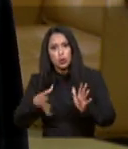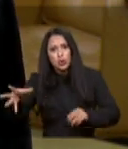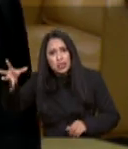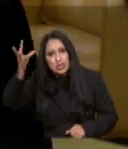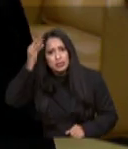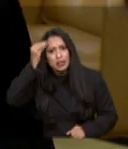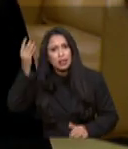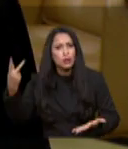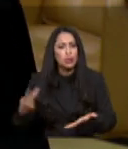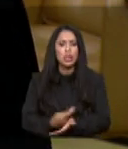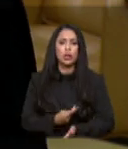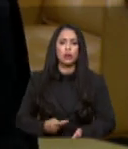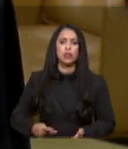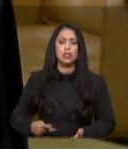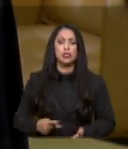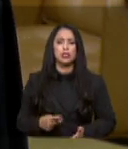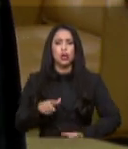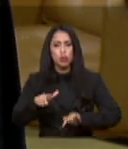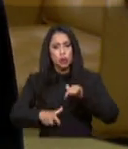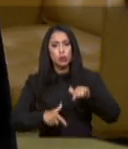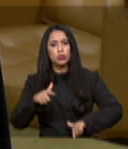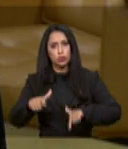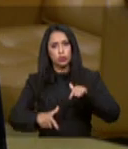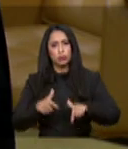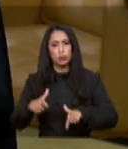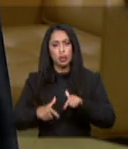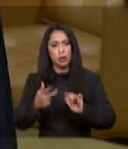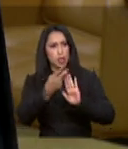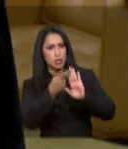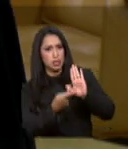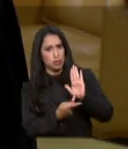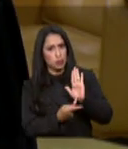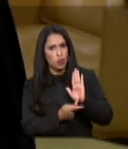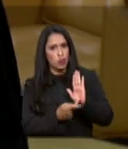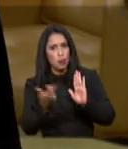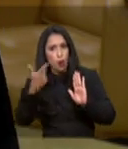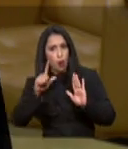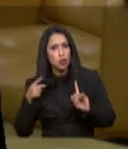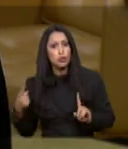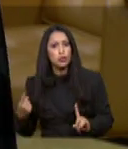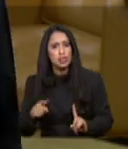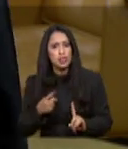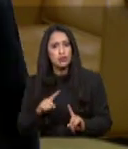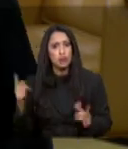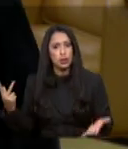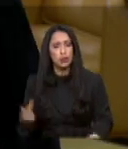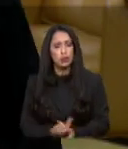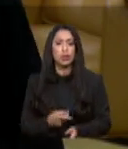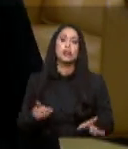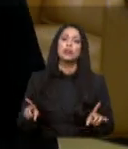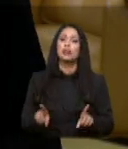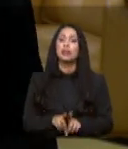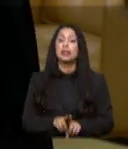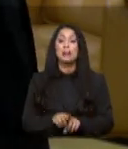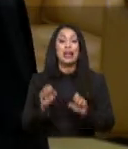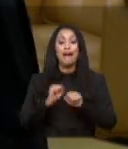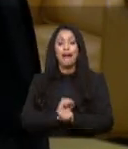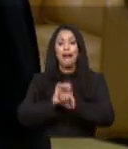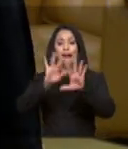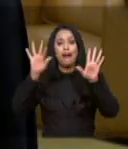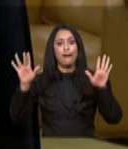acontecendo no âmbito da operação desse novo programa. Um outro desafio que vem sendo enfrentado também de maneira muito